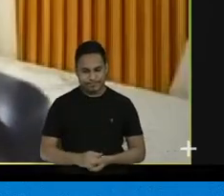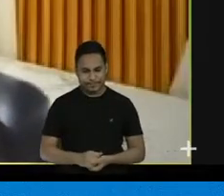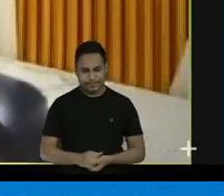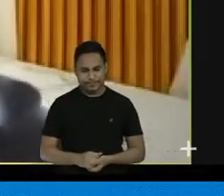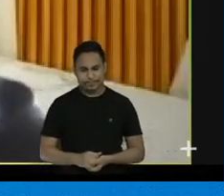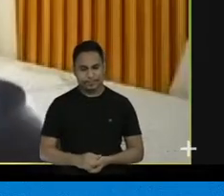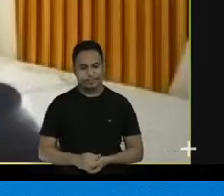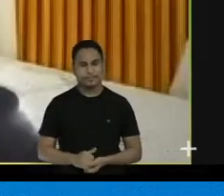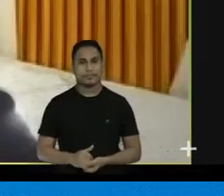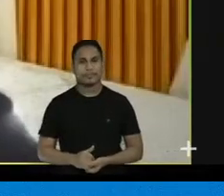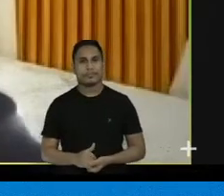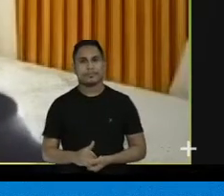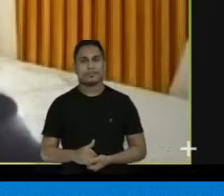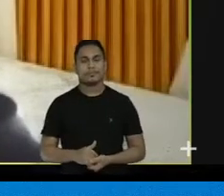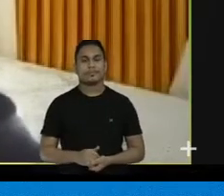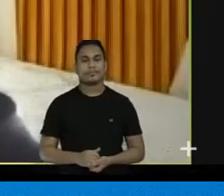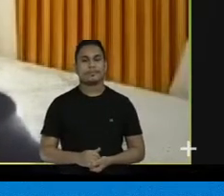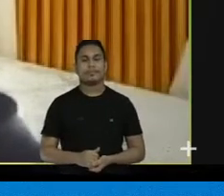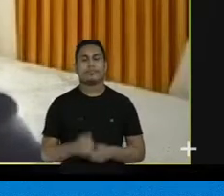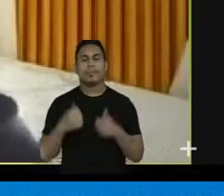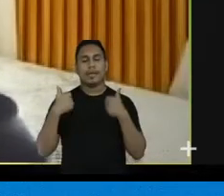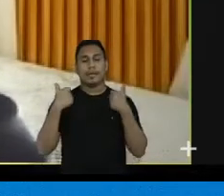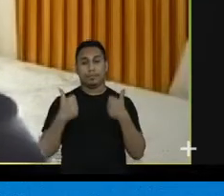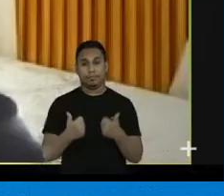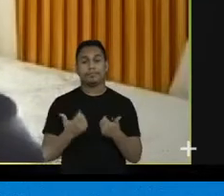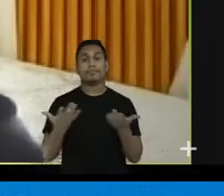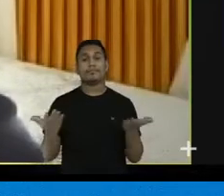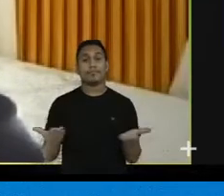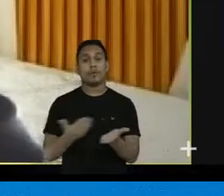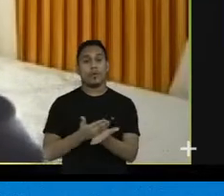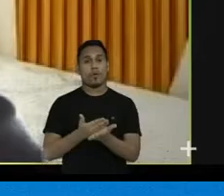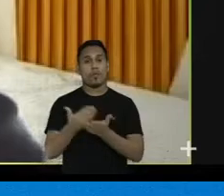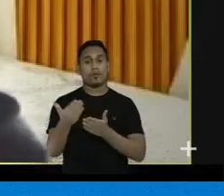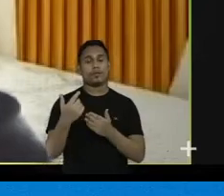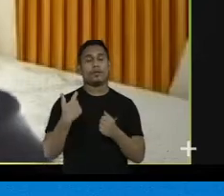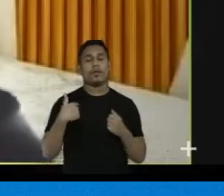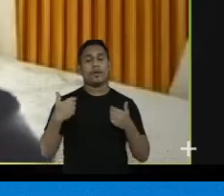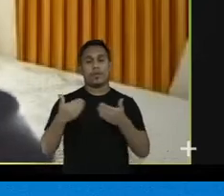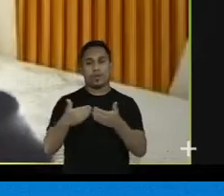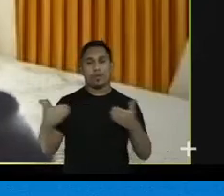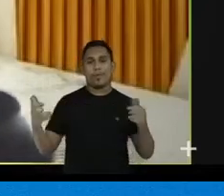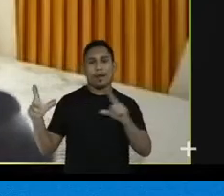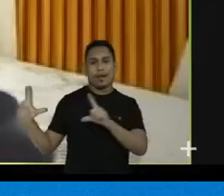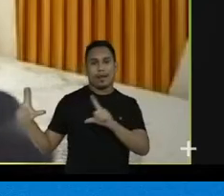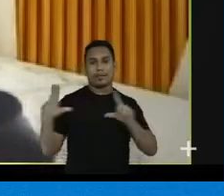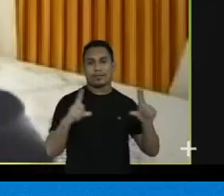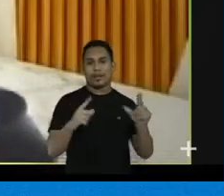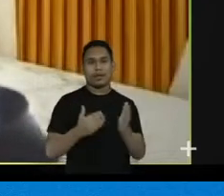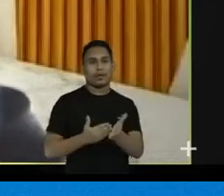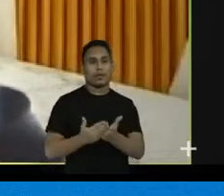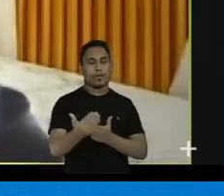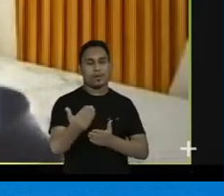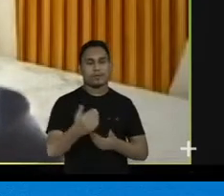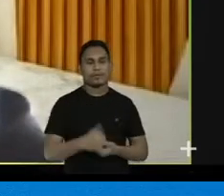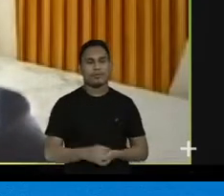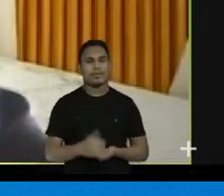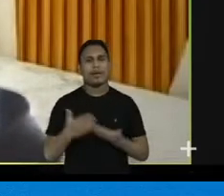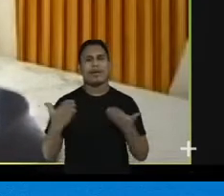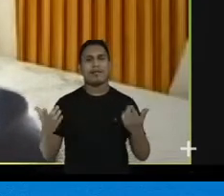são assim, tá bom? Então, vamos lá. Vou compartilhar aqui a telinha para que a gente comece. Eu preciso aqui que